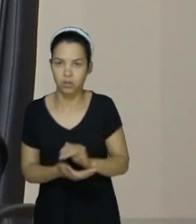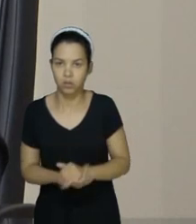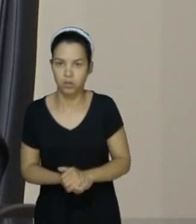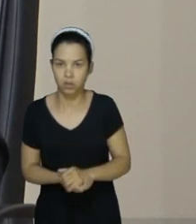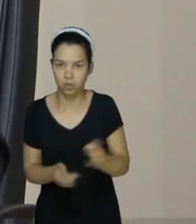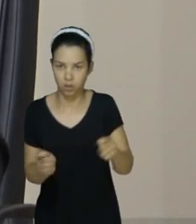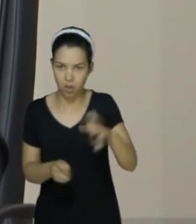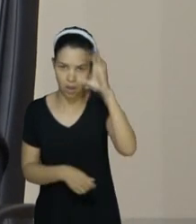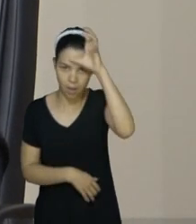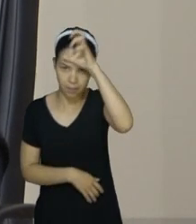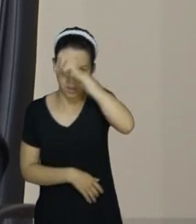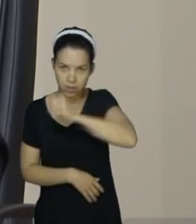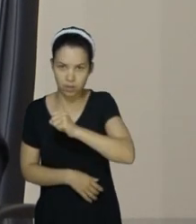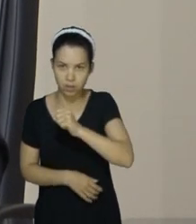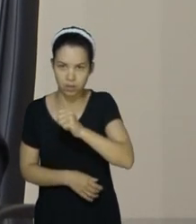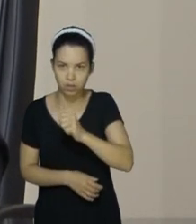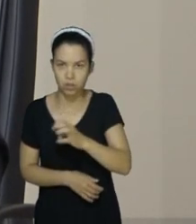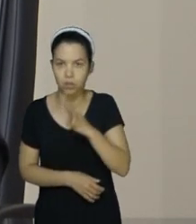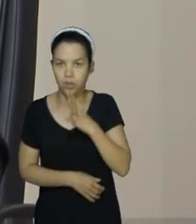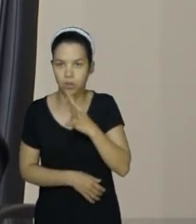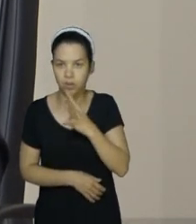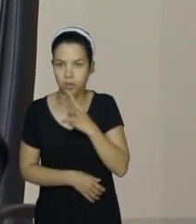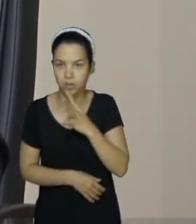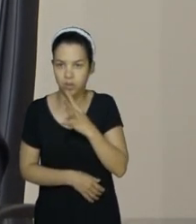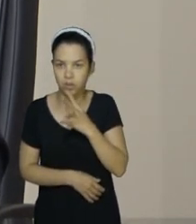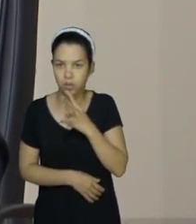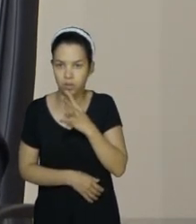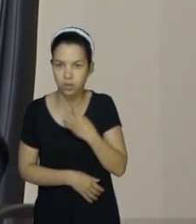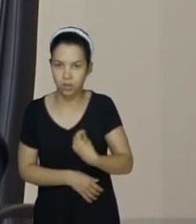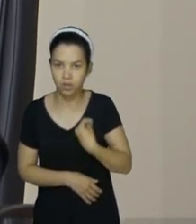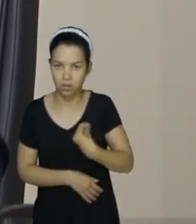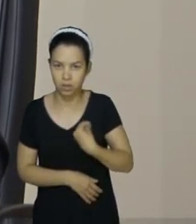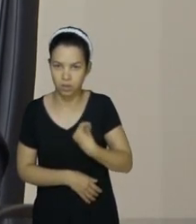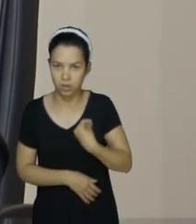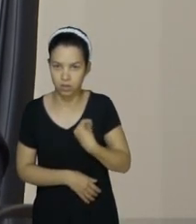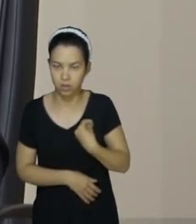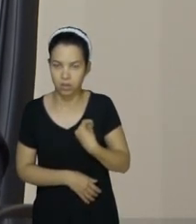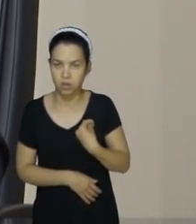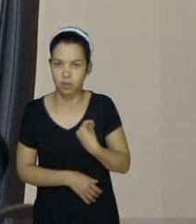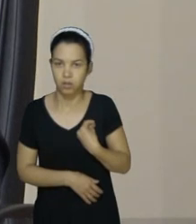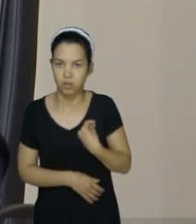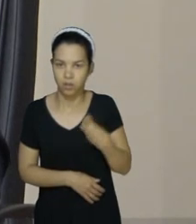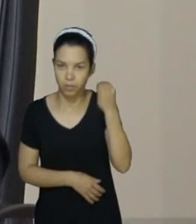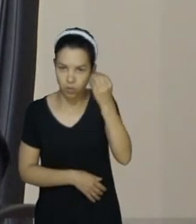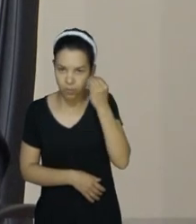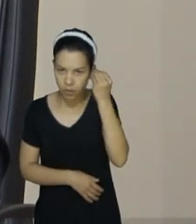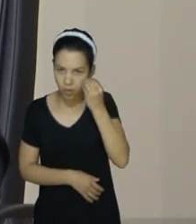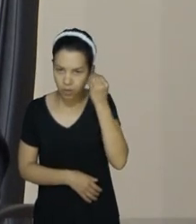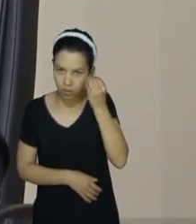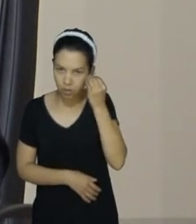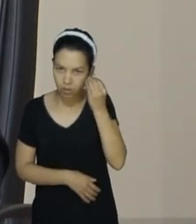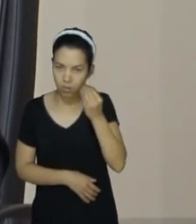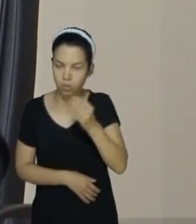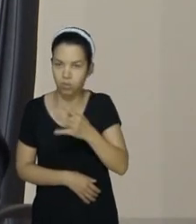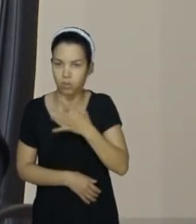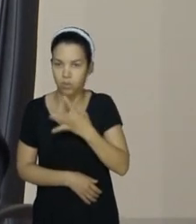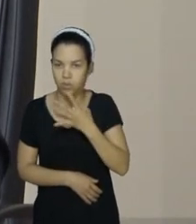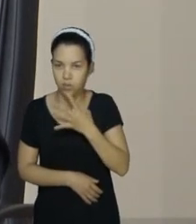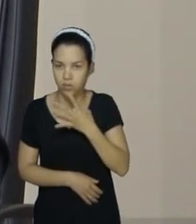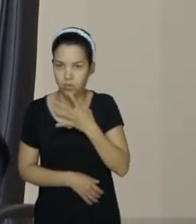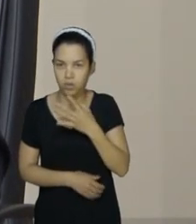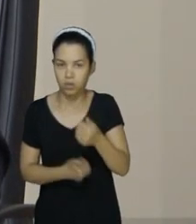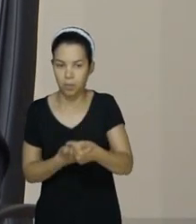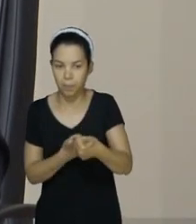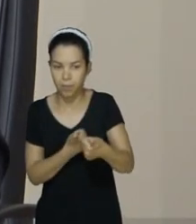aprender, de conhecer a vida com mais experiência, de conhecer a vida de todos mais perto,